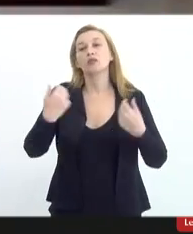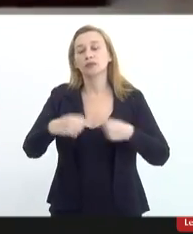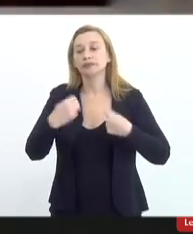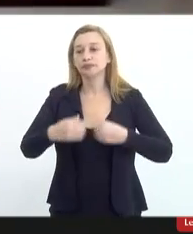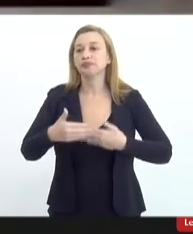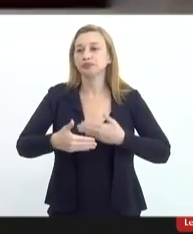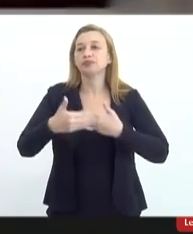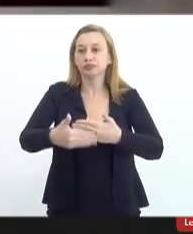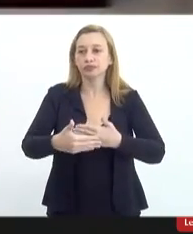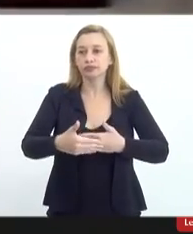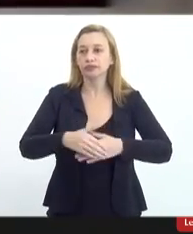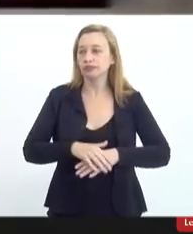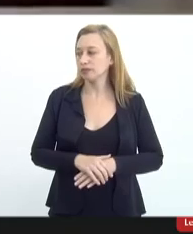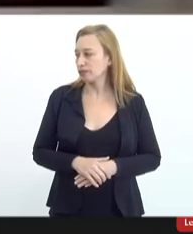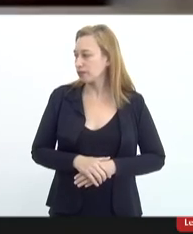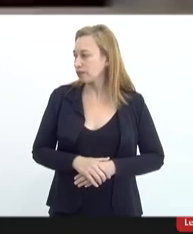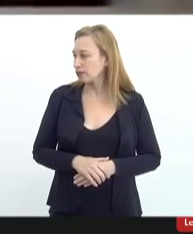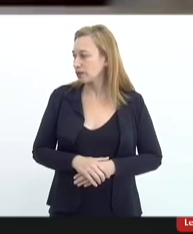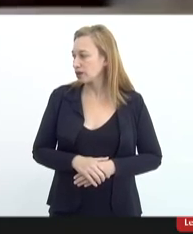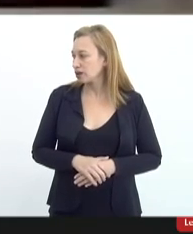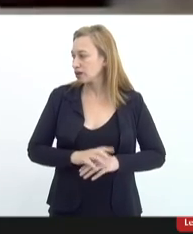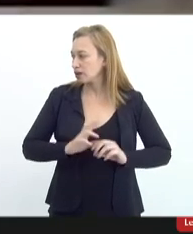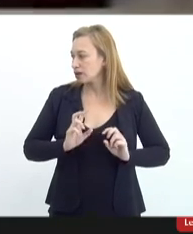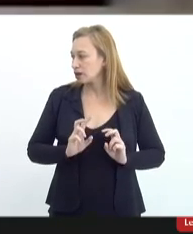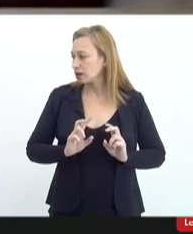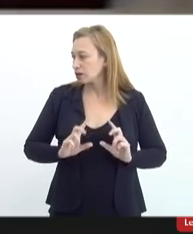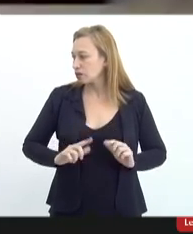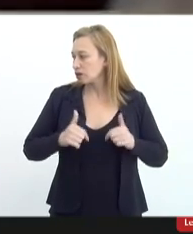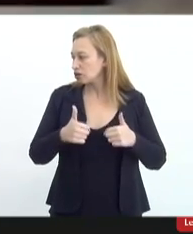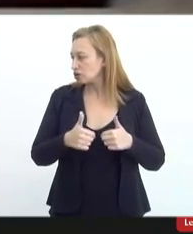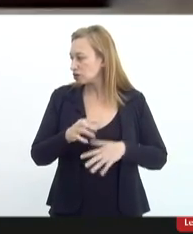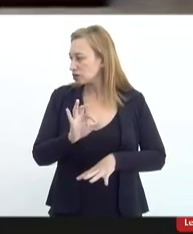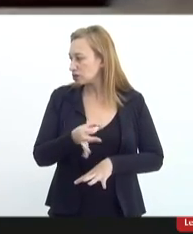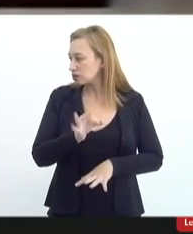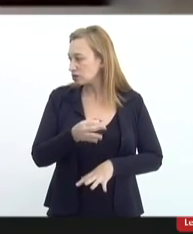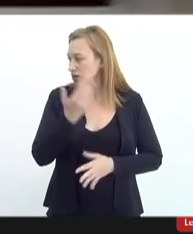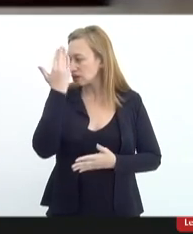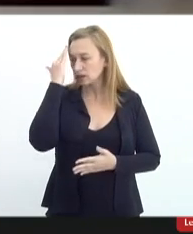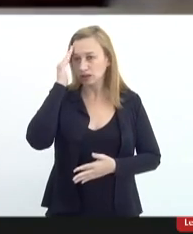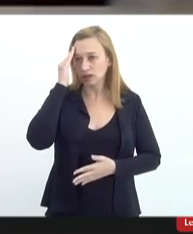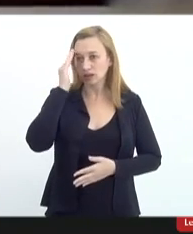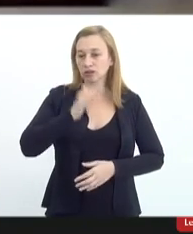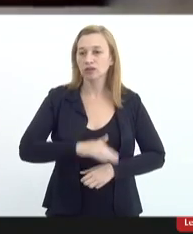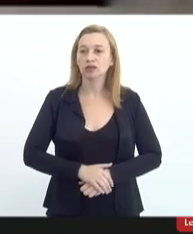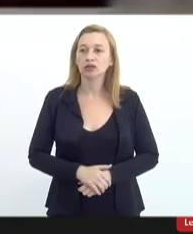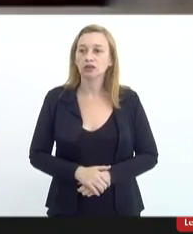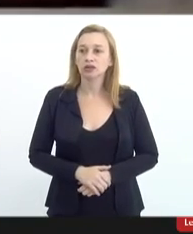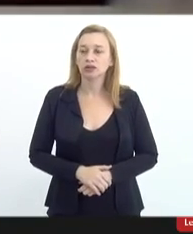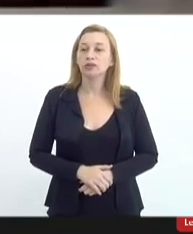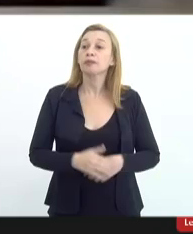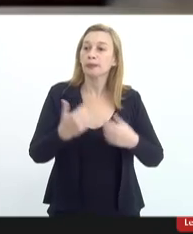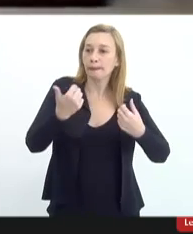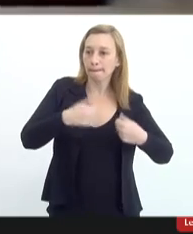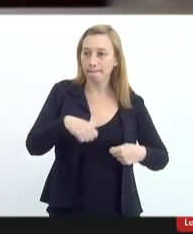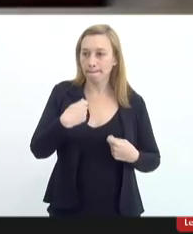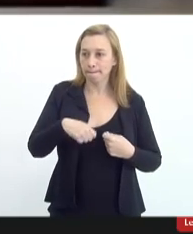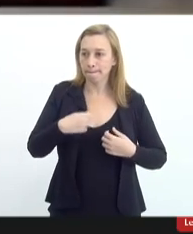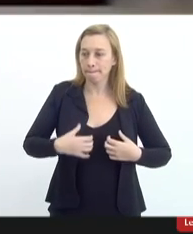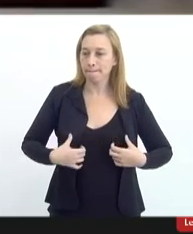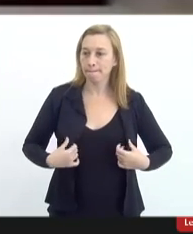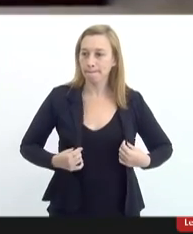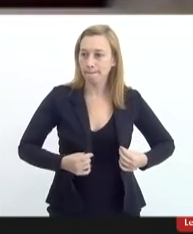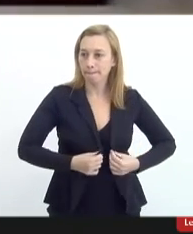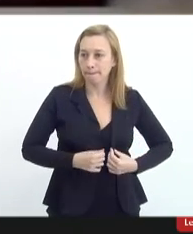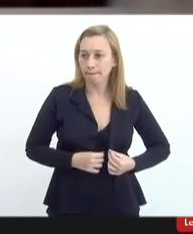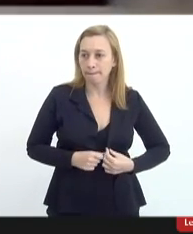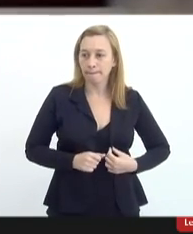avançar, portanto, em termos de ações propositivas, compreendendo tudo isso. É preciso